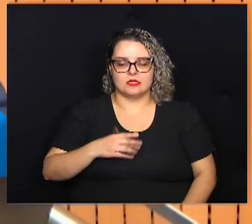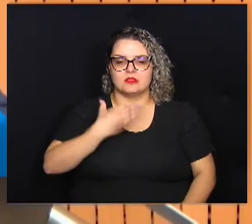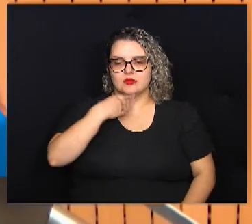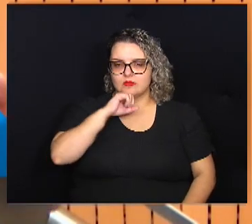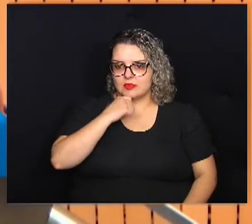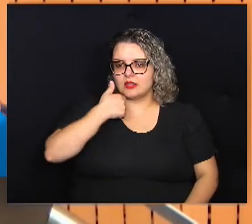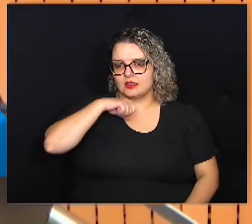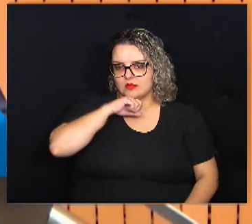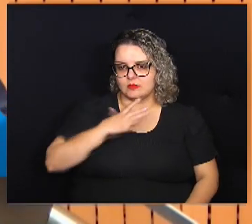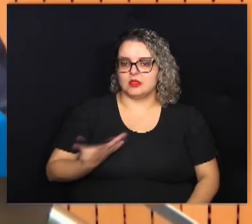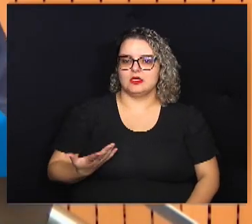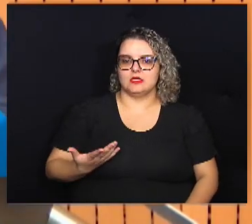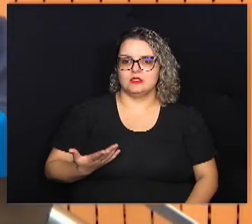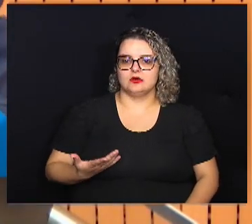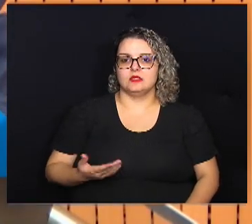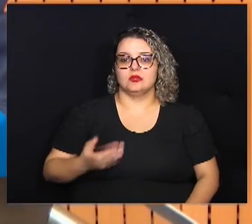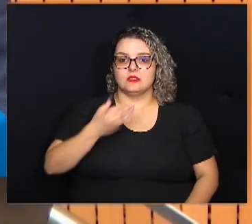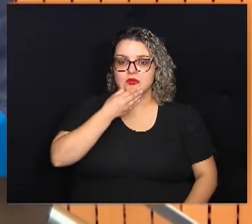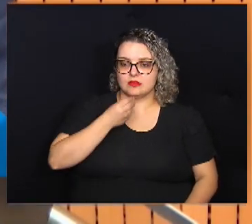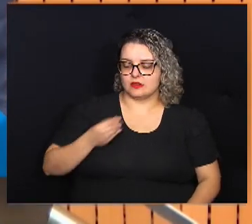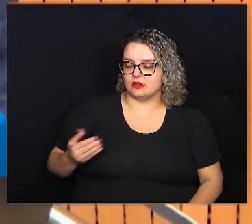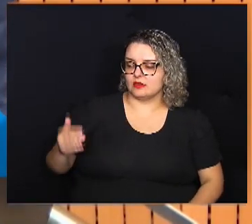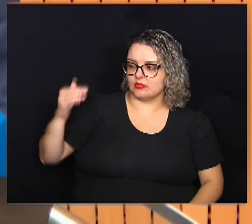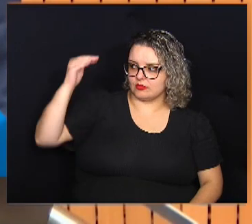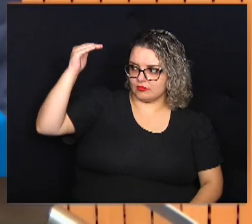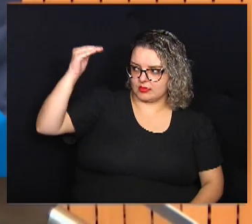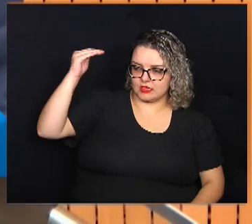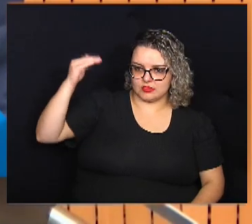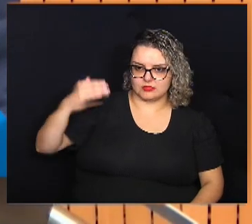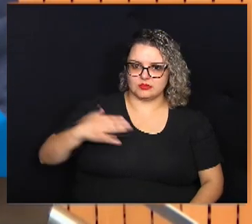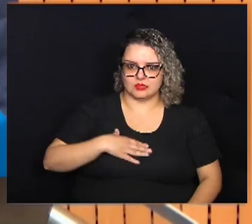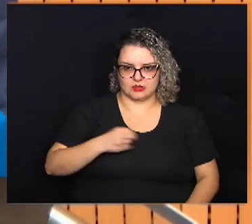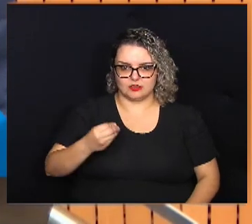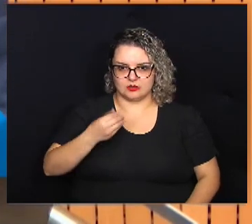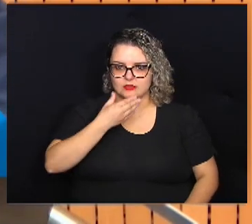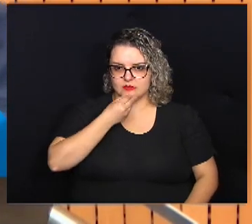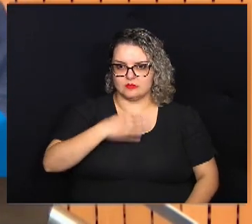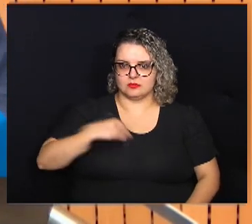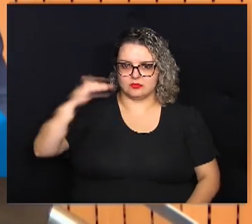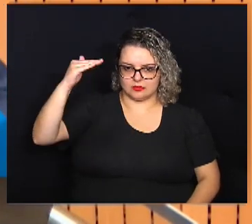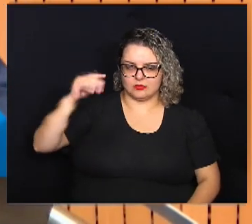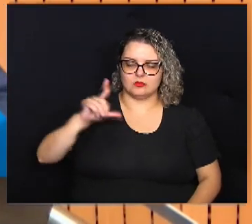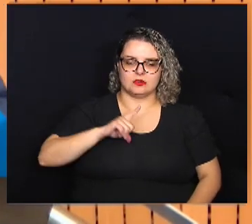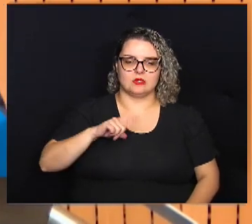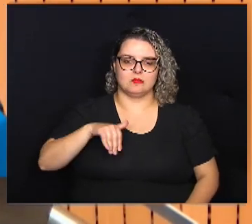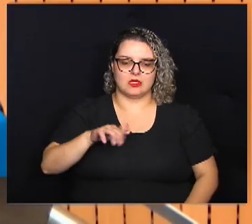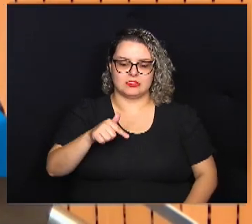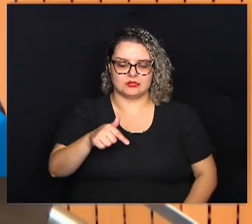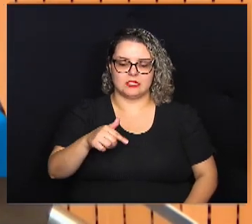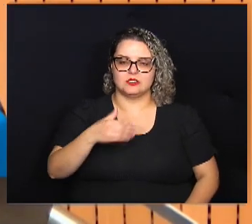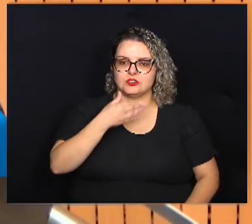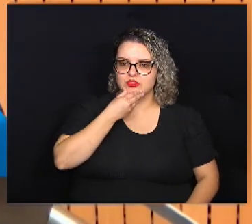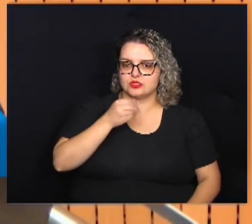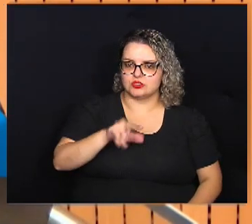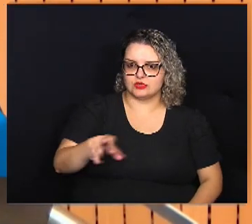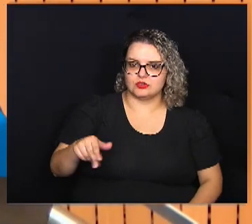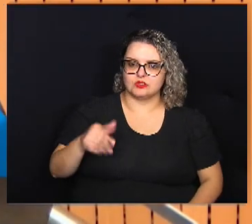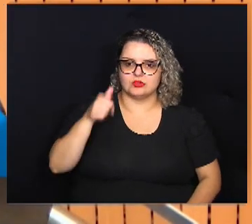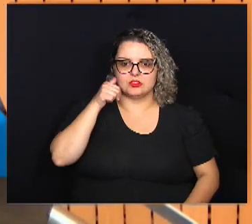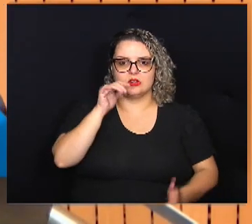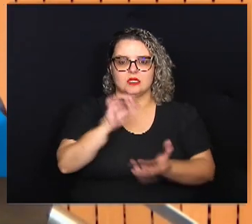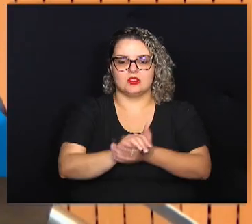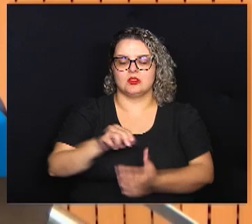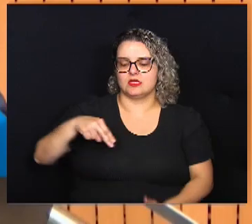Thanos. É o primogênito de uma família de mais 7 irmãos. É casado com a Ana